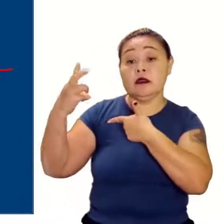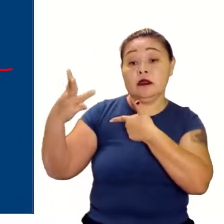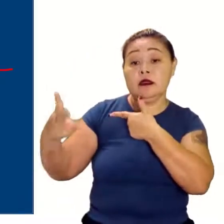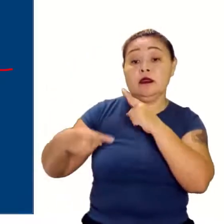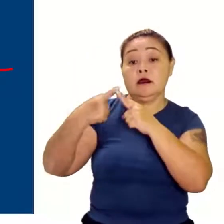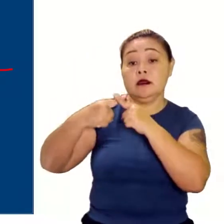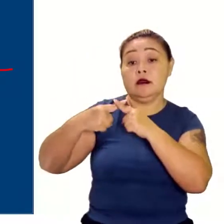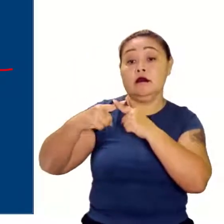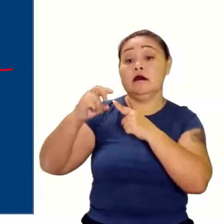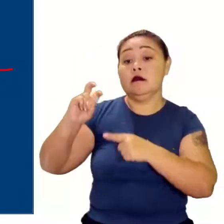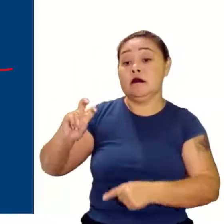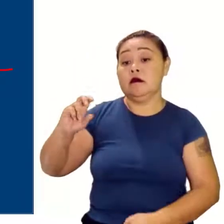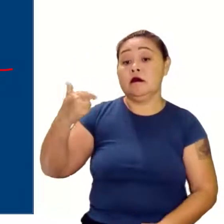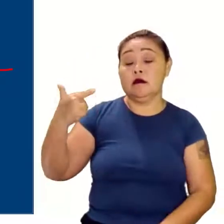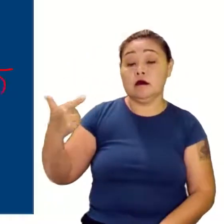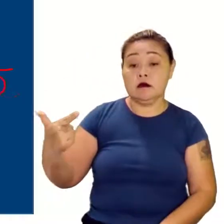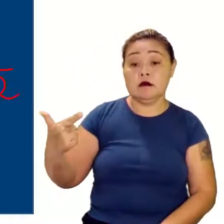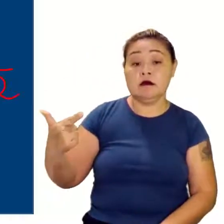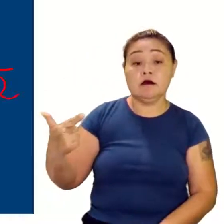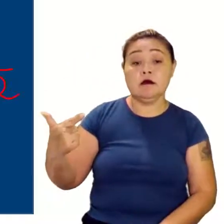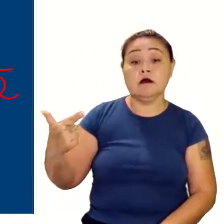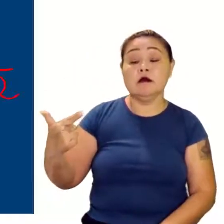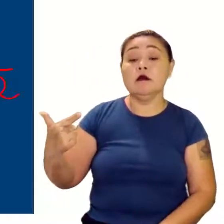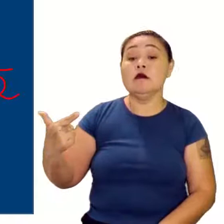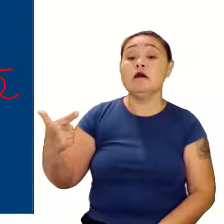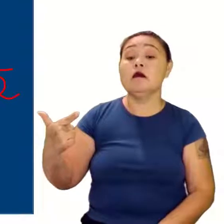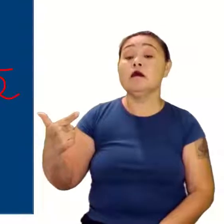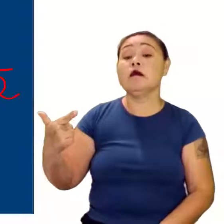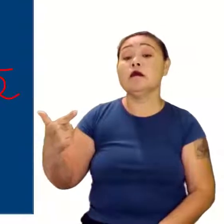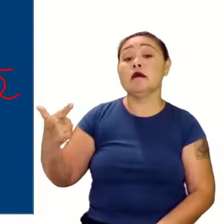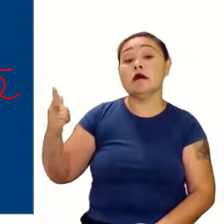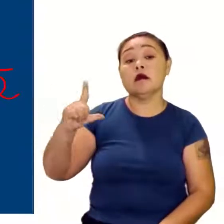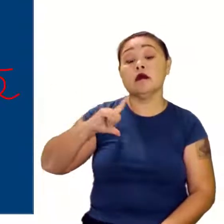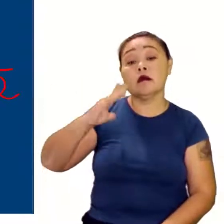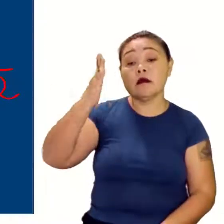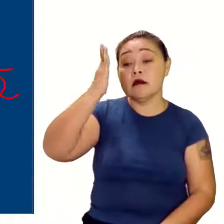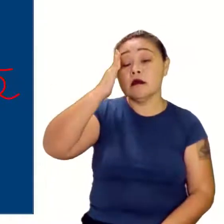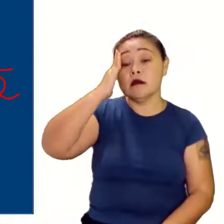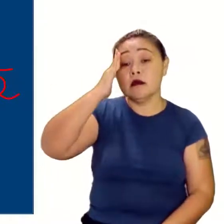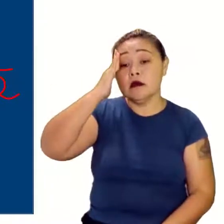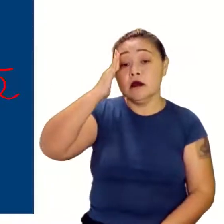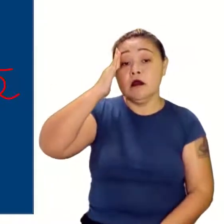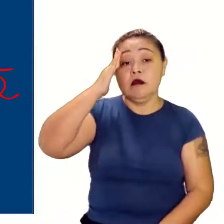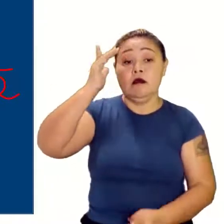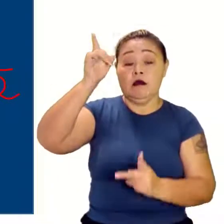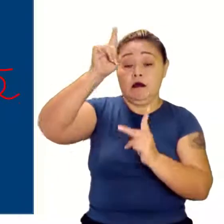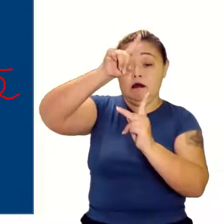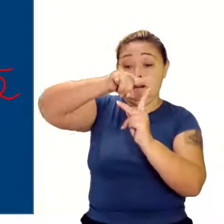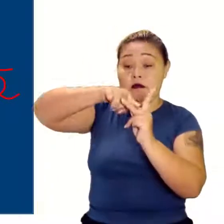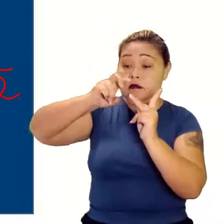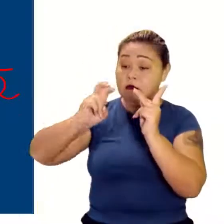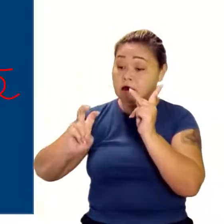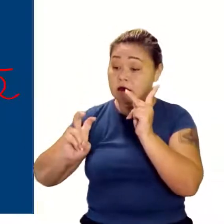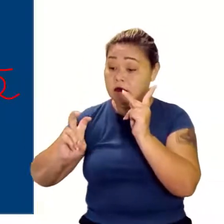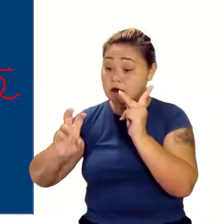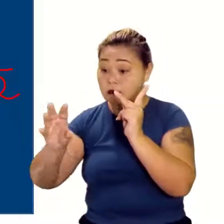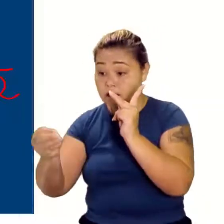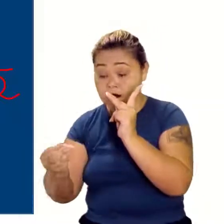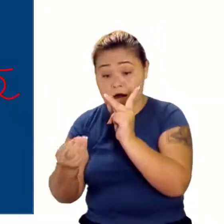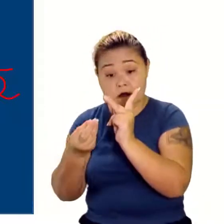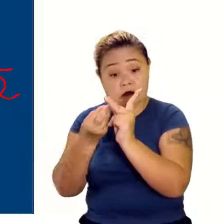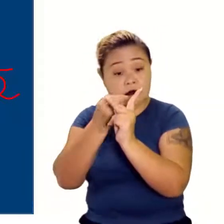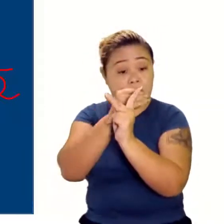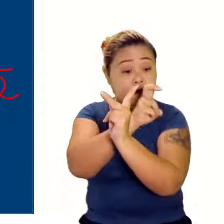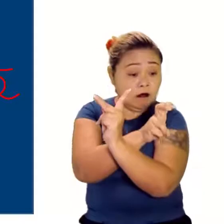com 3 vezes 5 ao quadrado. Como a gente sabe que o 5 pode sair